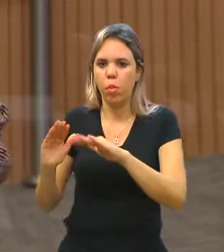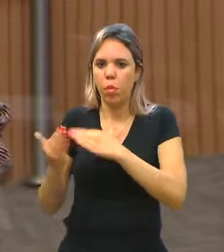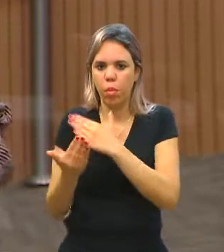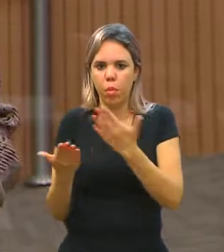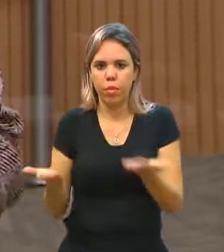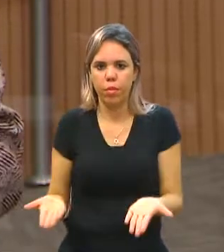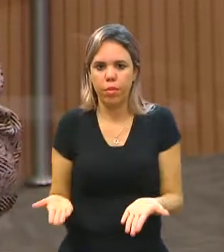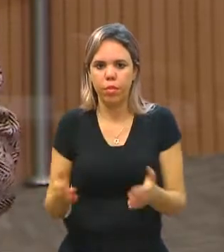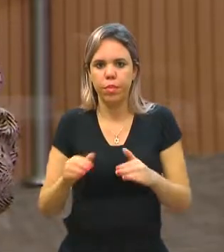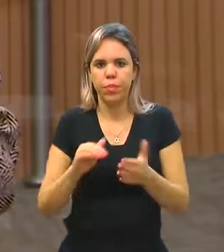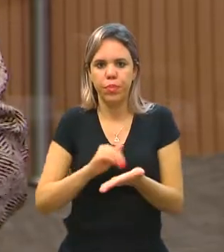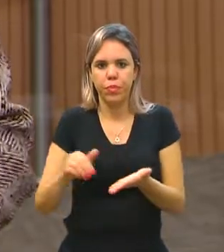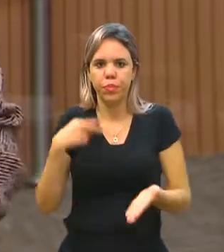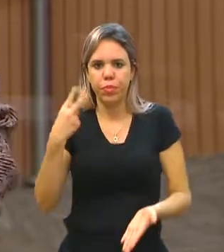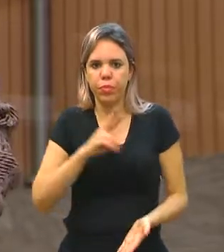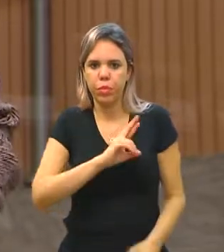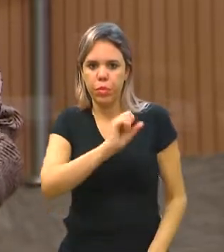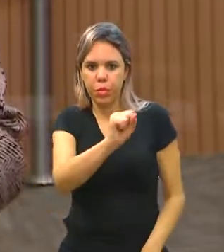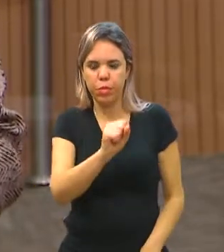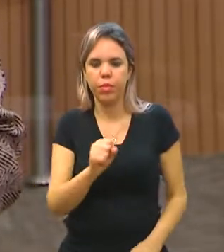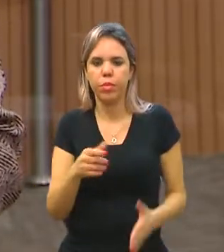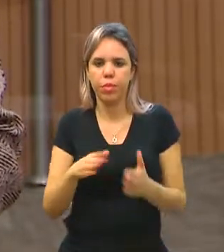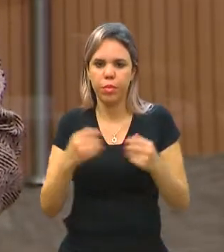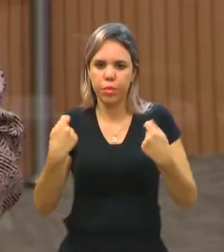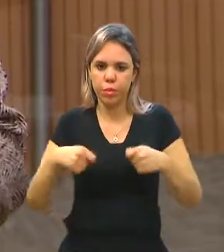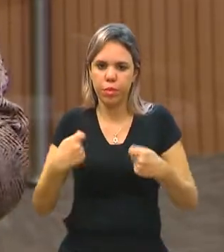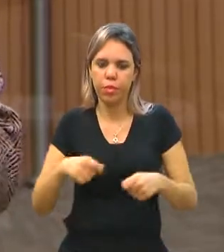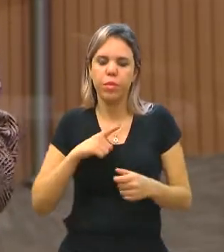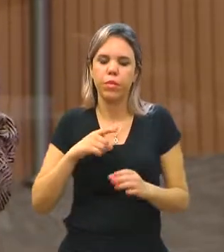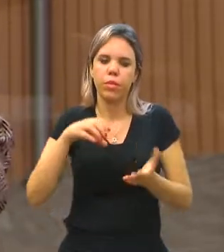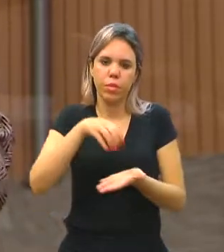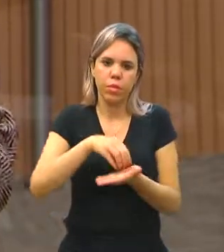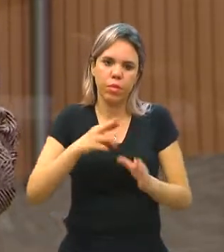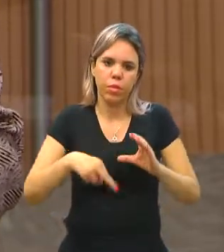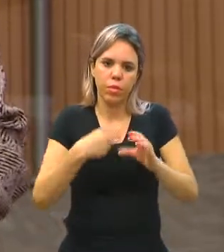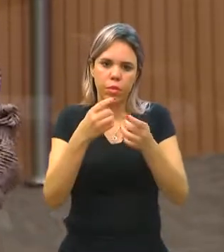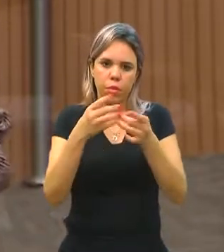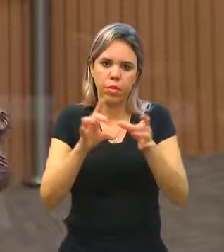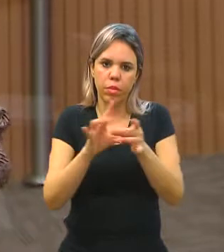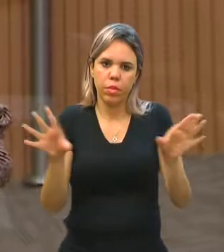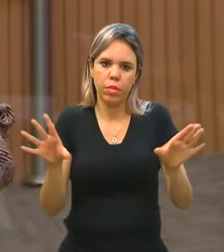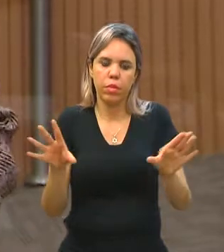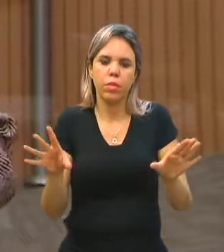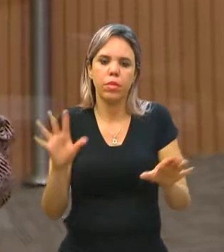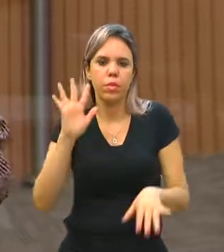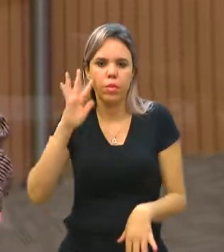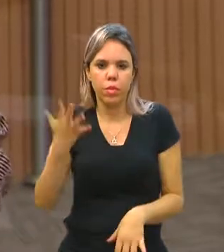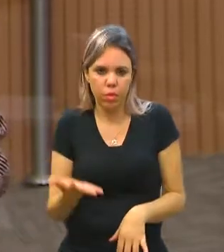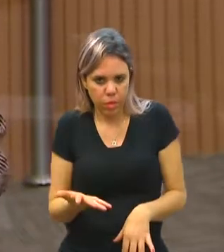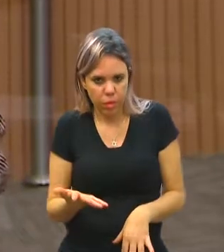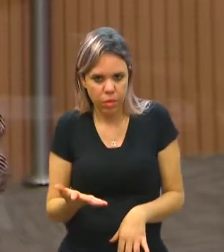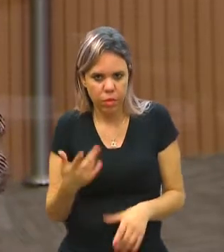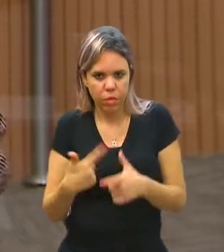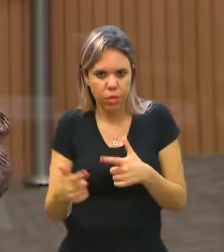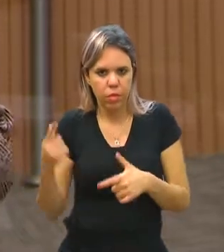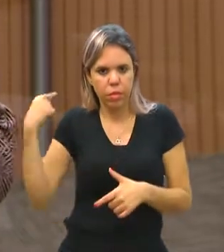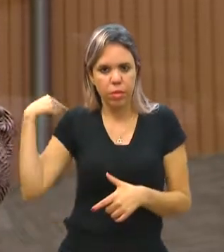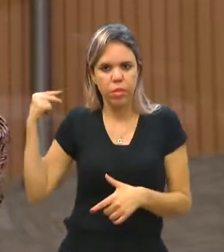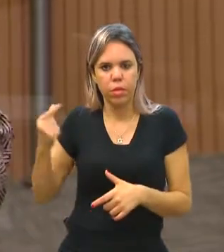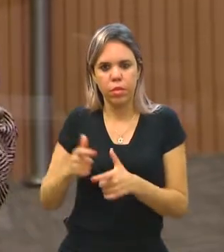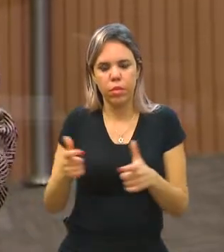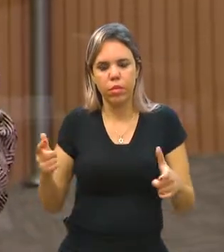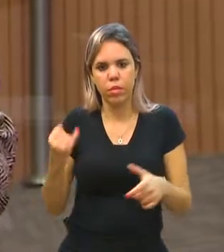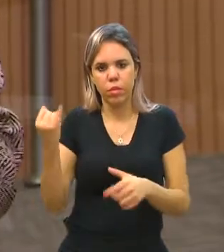Moradores da região ao gabinete do vereador a demanda de ter um ecoponto à disposição uma solução para um problema